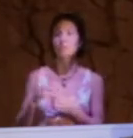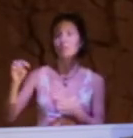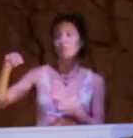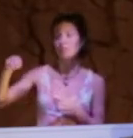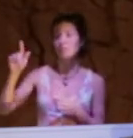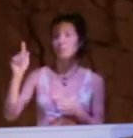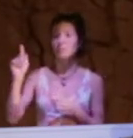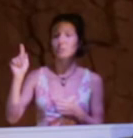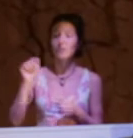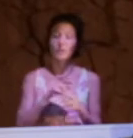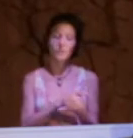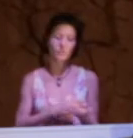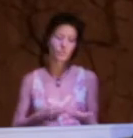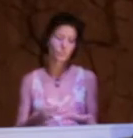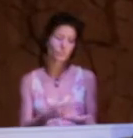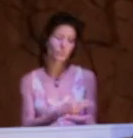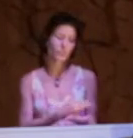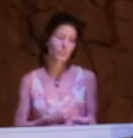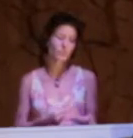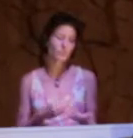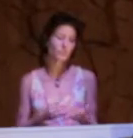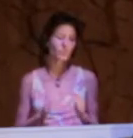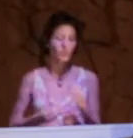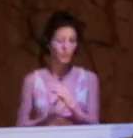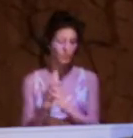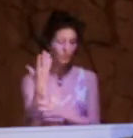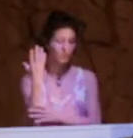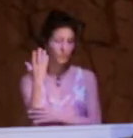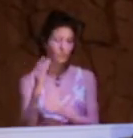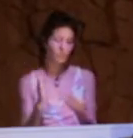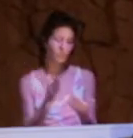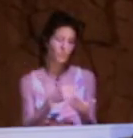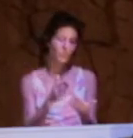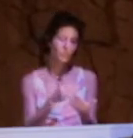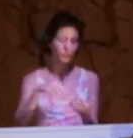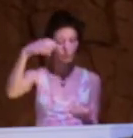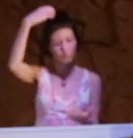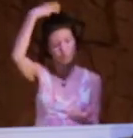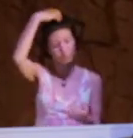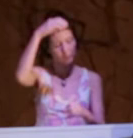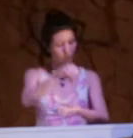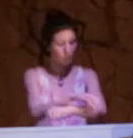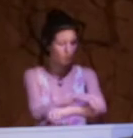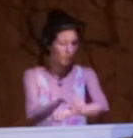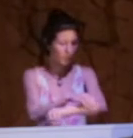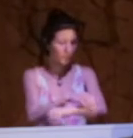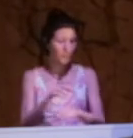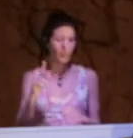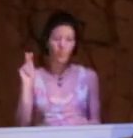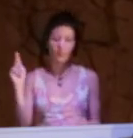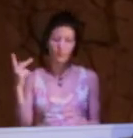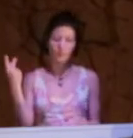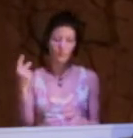aí o Príncipe da Beira. A partir de uma mistura de histórias que meus irmãos me contavam, que minha irmã contava, a minha relação com